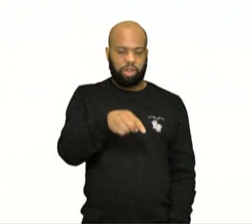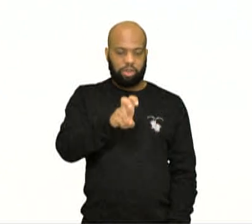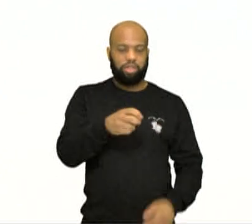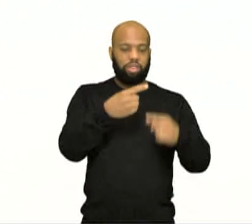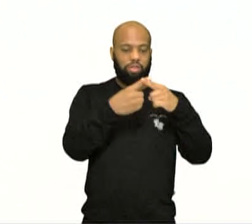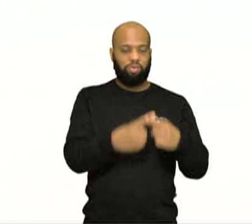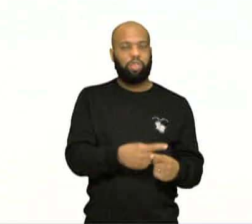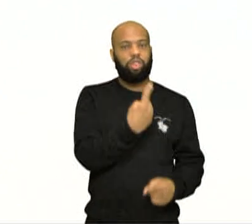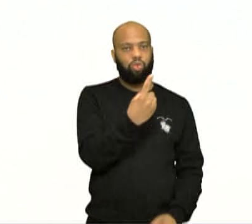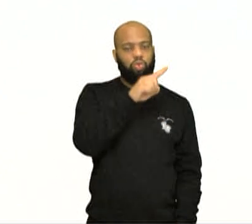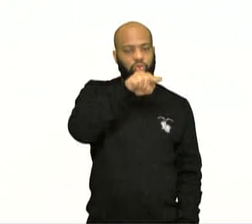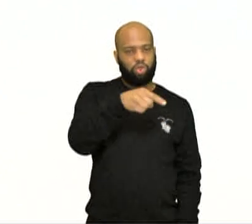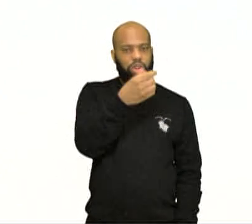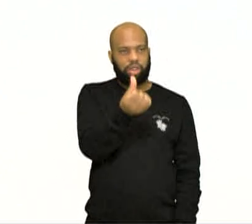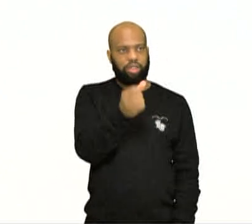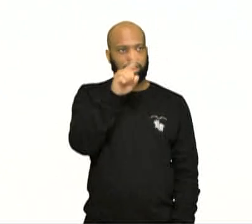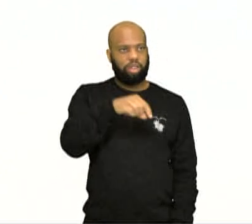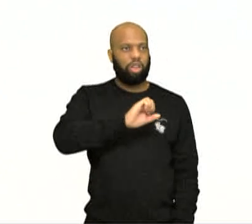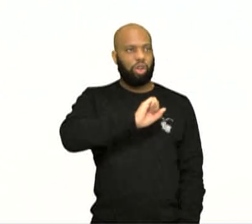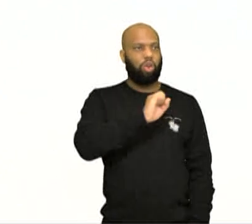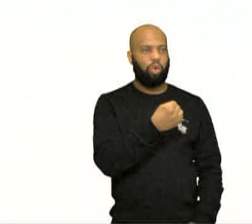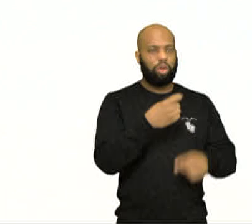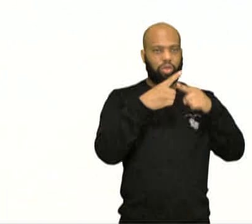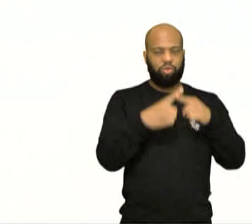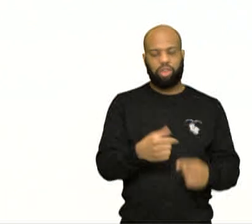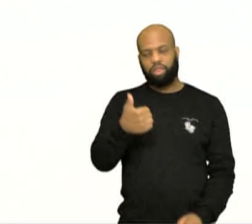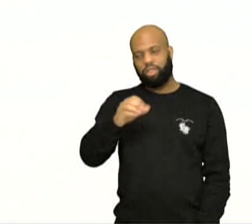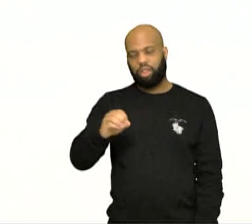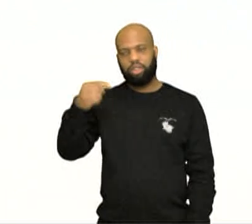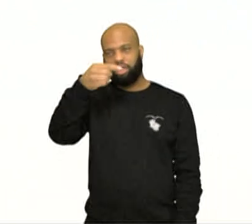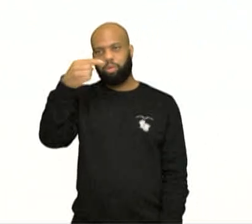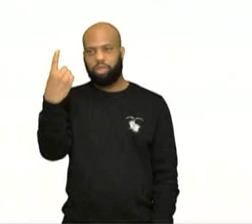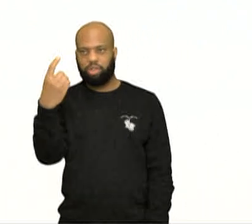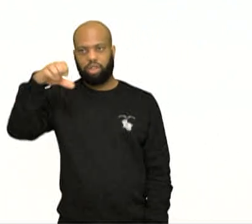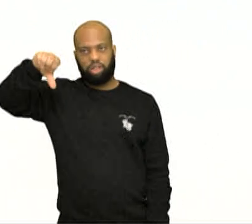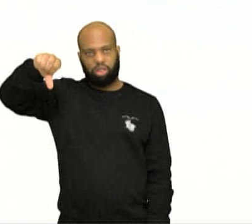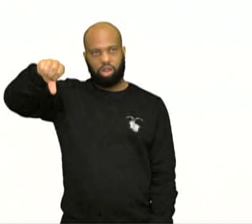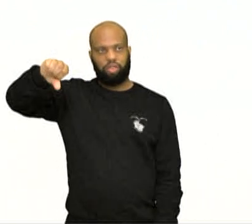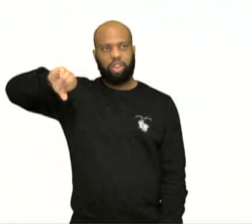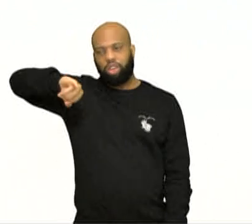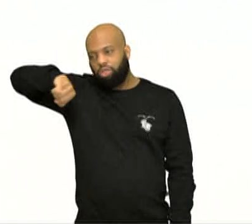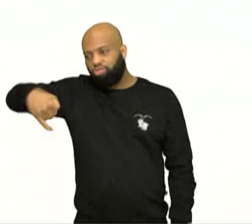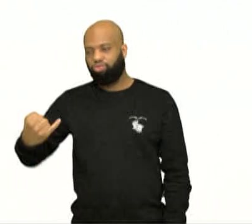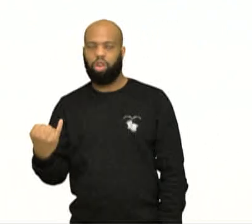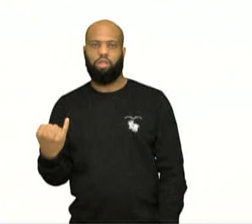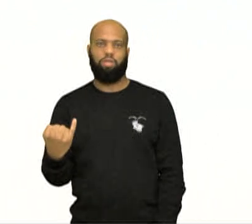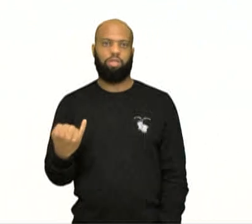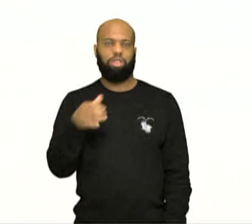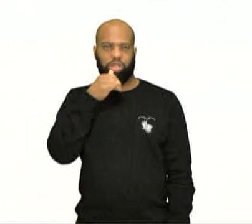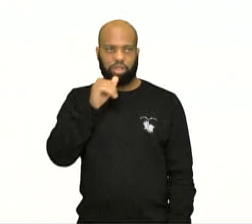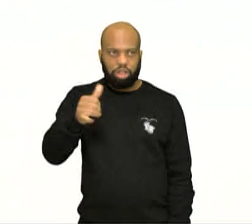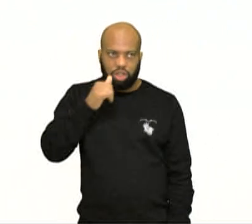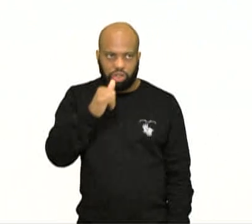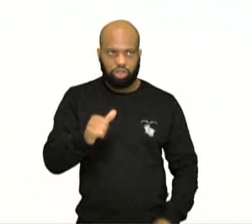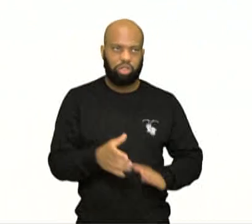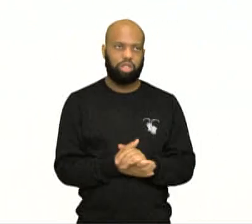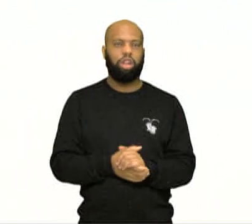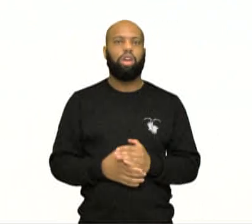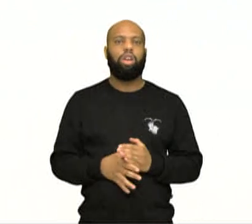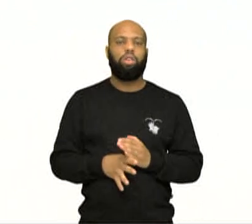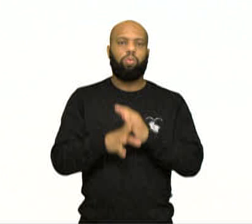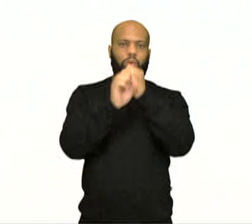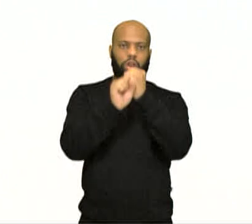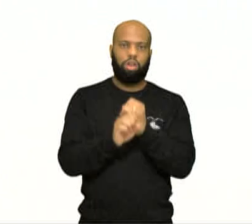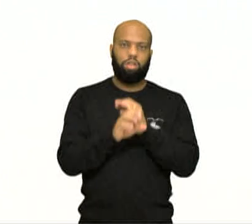vezes 1,6, 8. 8 vezes 10 elevado a menos 19 joules de energia é o que foi acumulado